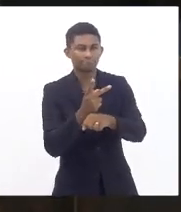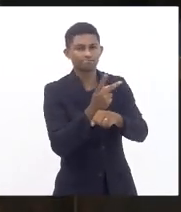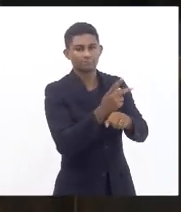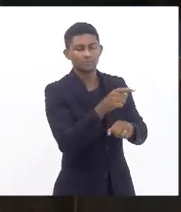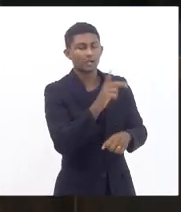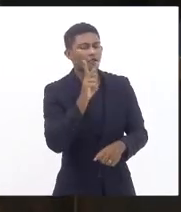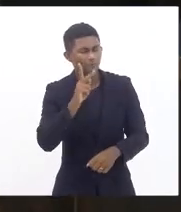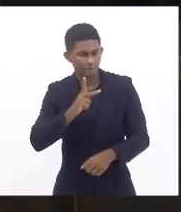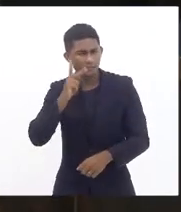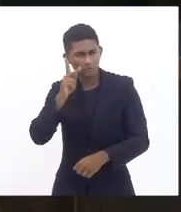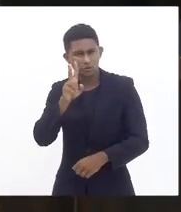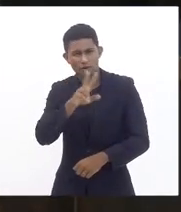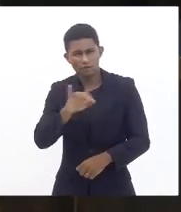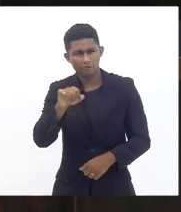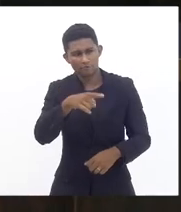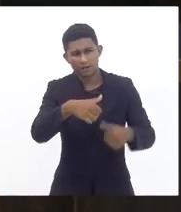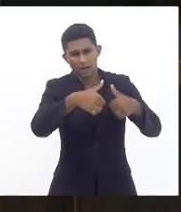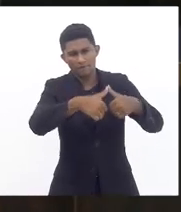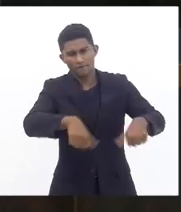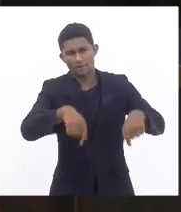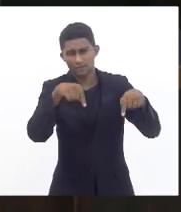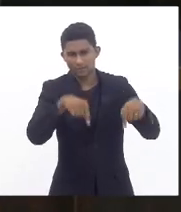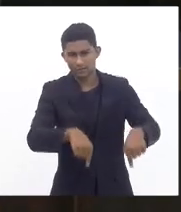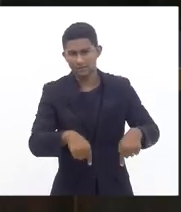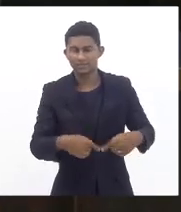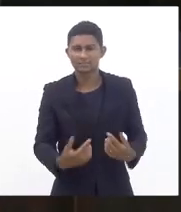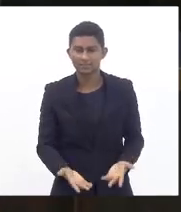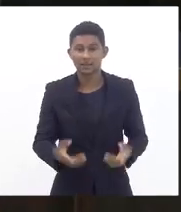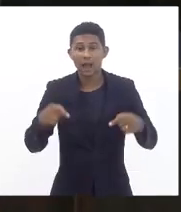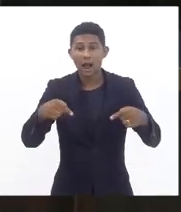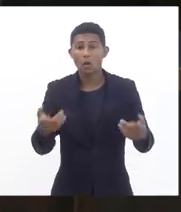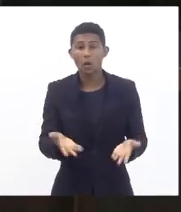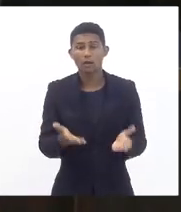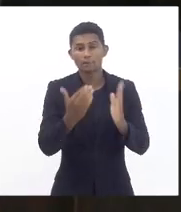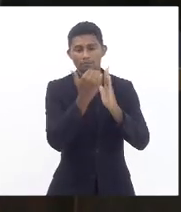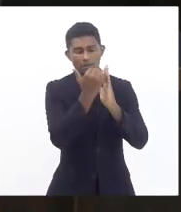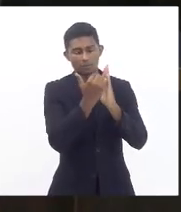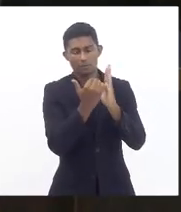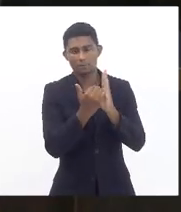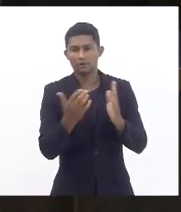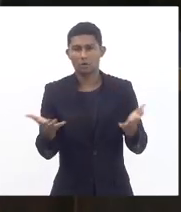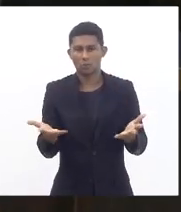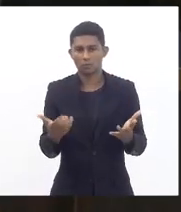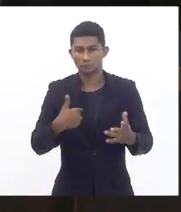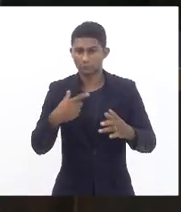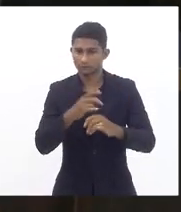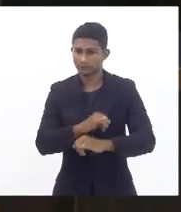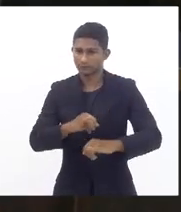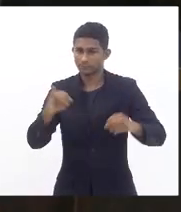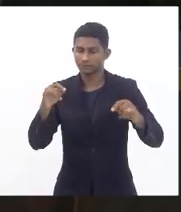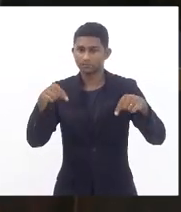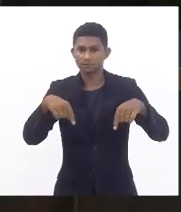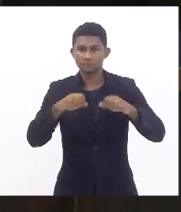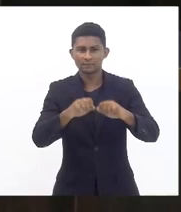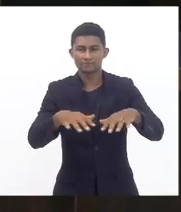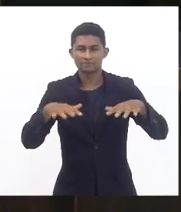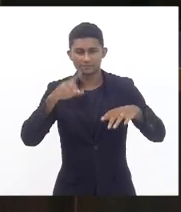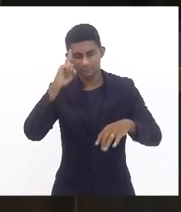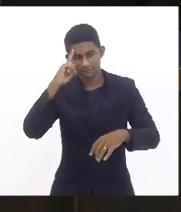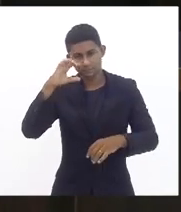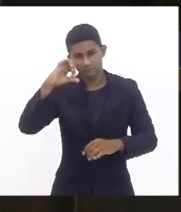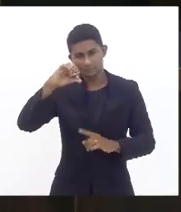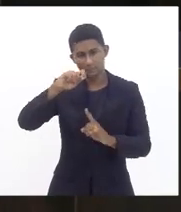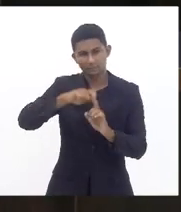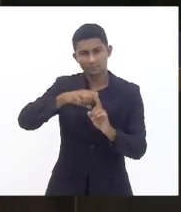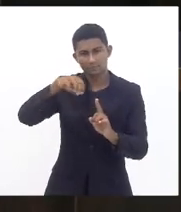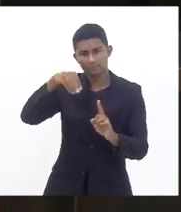continuar nos acompanhando aqui. Vamos à nossa pauta. Anuncie. Sessão ordinária, dia 9 de